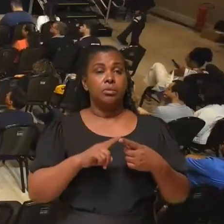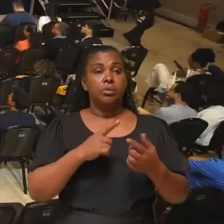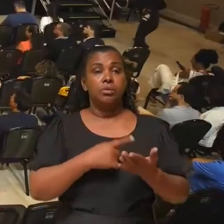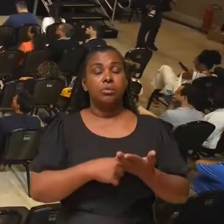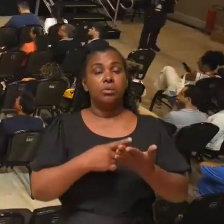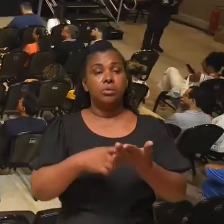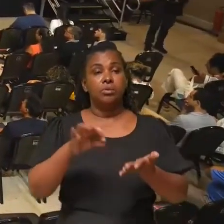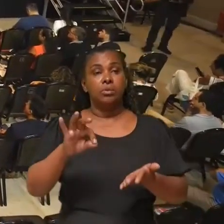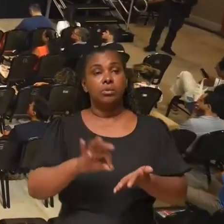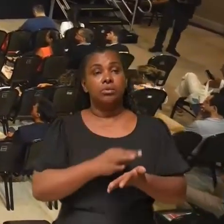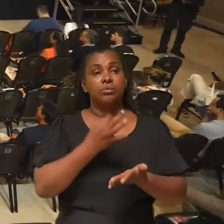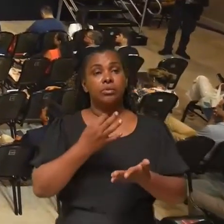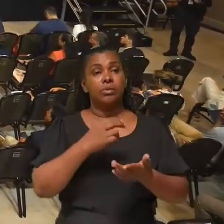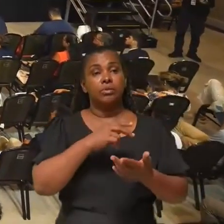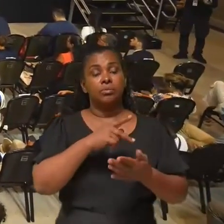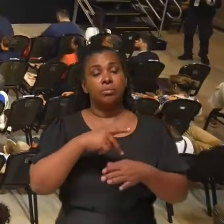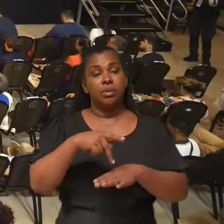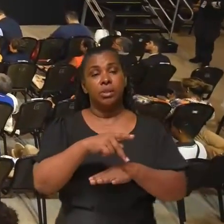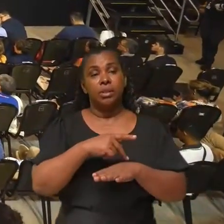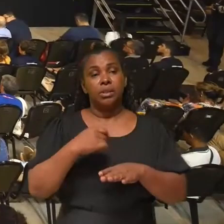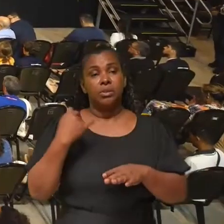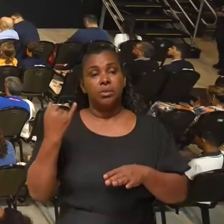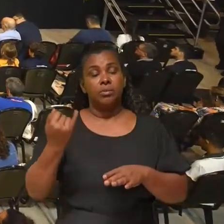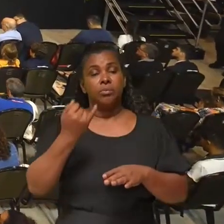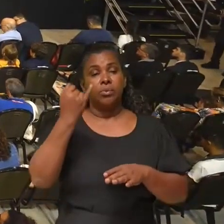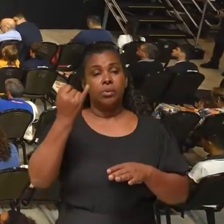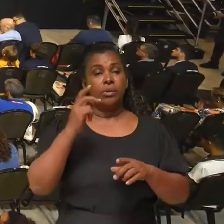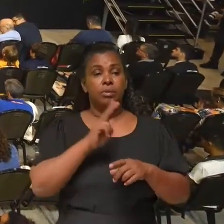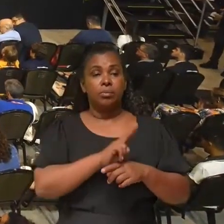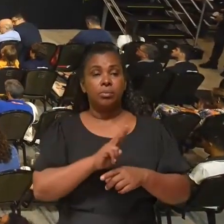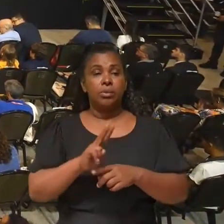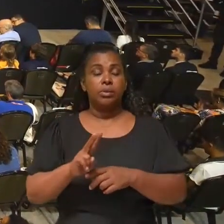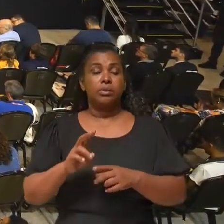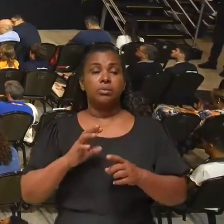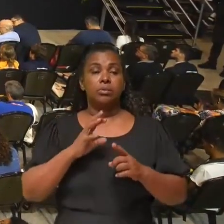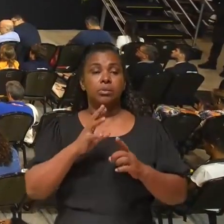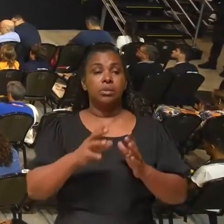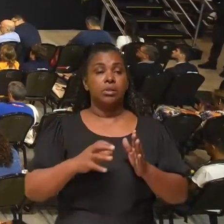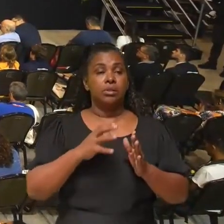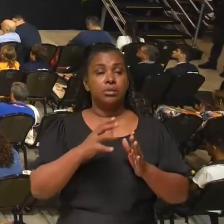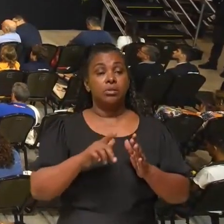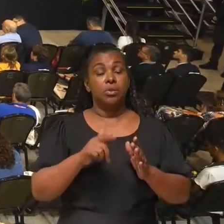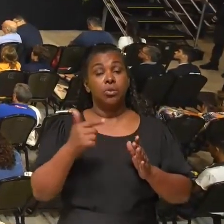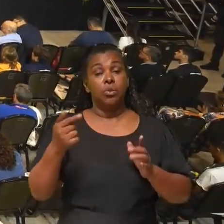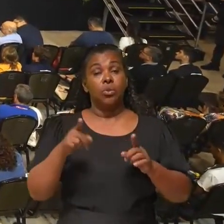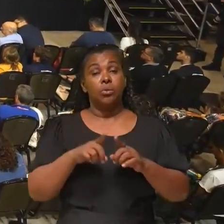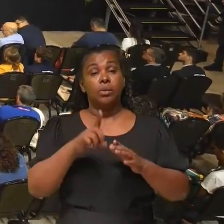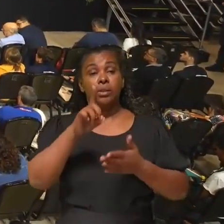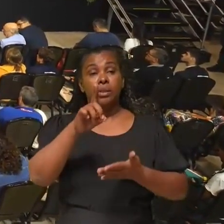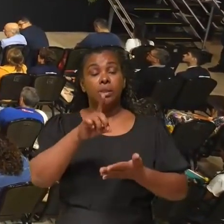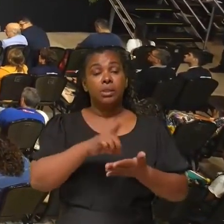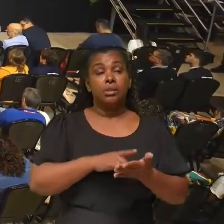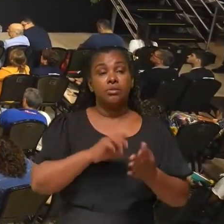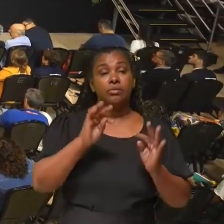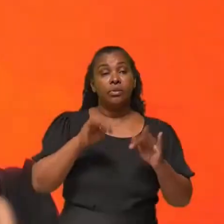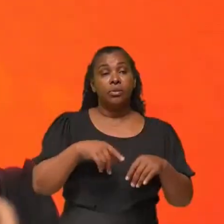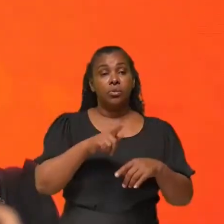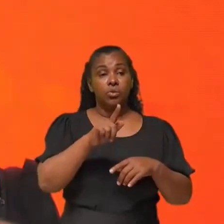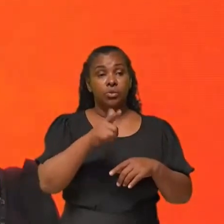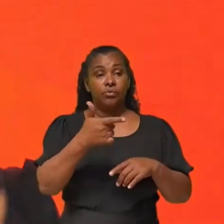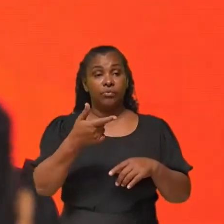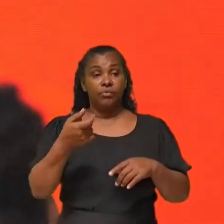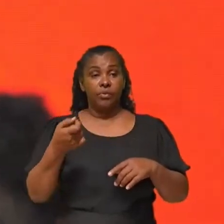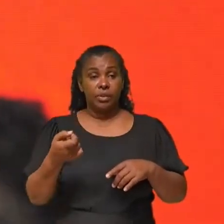sobre a importância da proteção de dados. E o outro foi a declaração final do G20, conduzido pelo